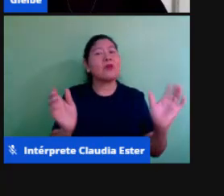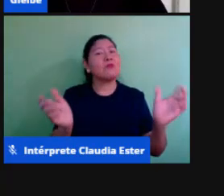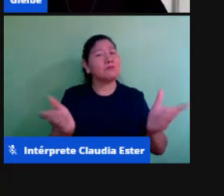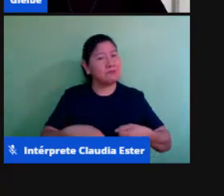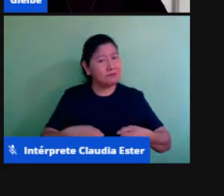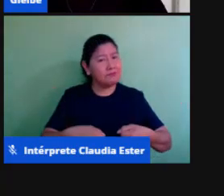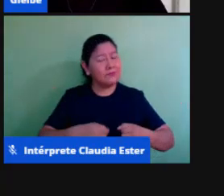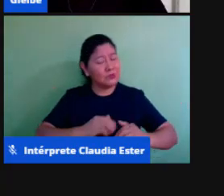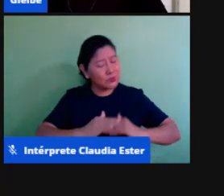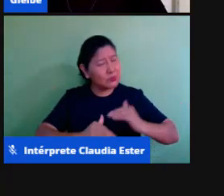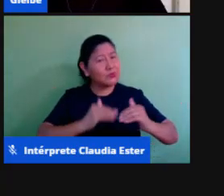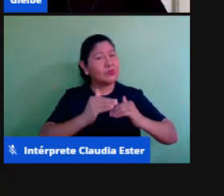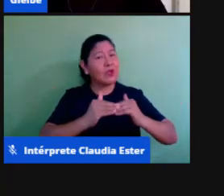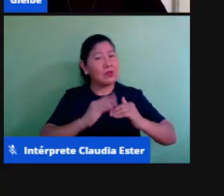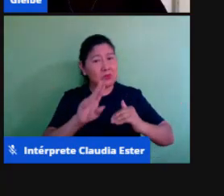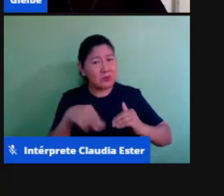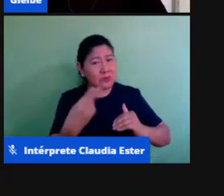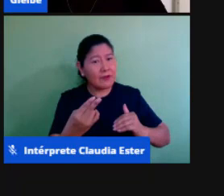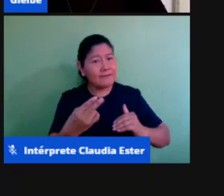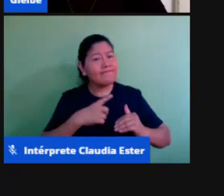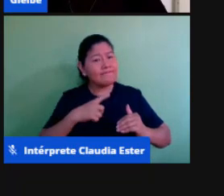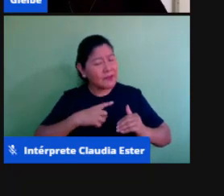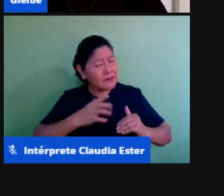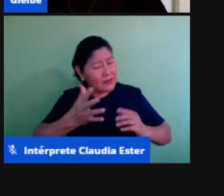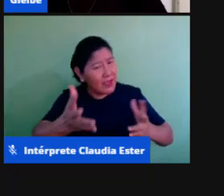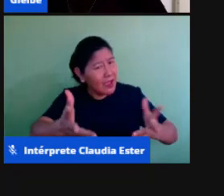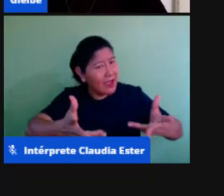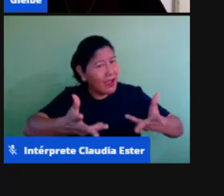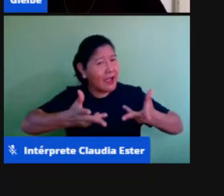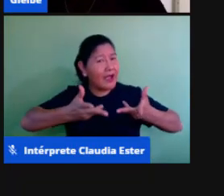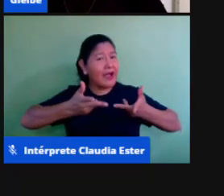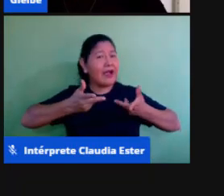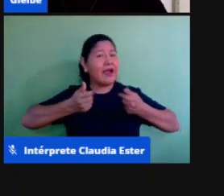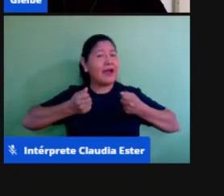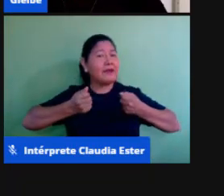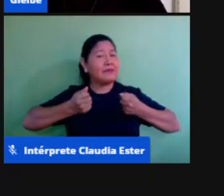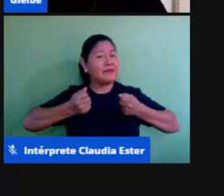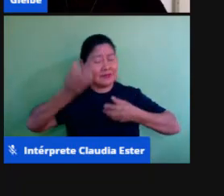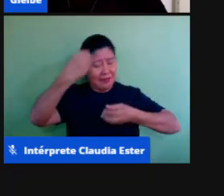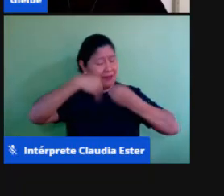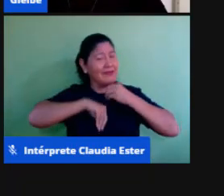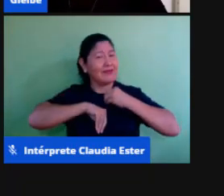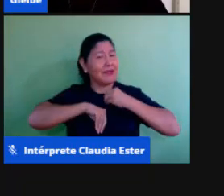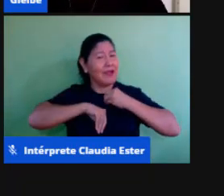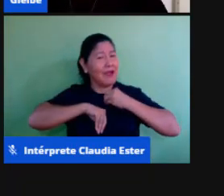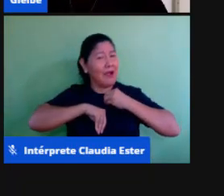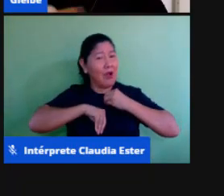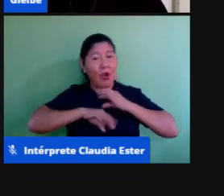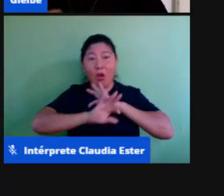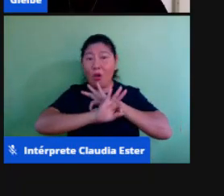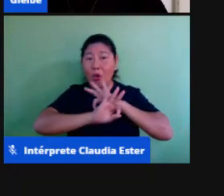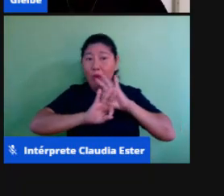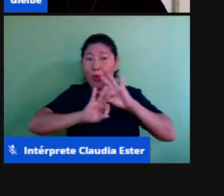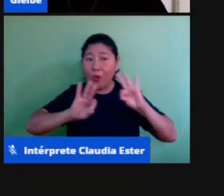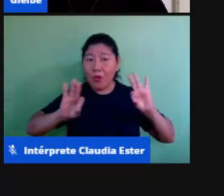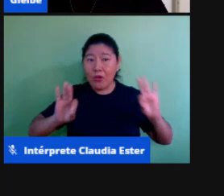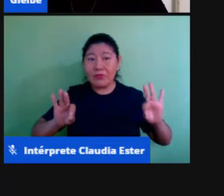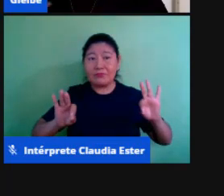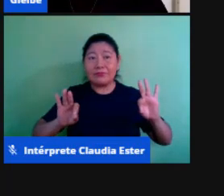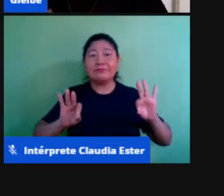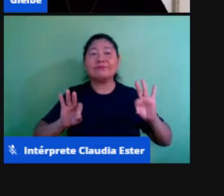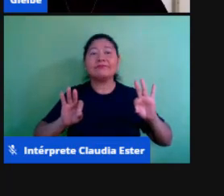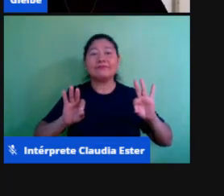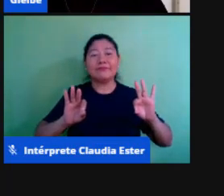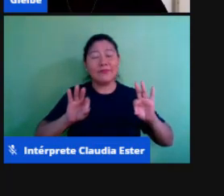nós temos muitas, mas muitas habilidades e criatividades guardadas aqui dentro, né? E que nesse momento